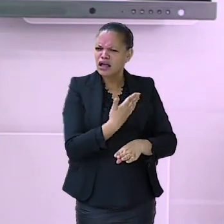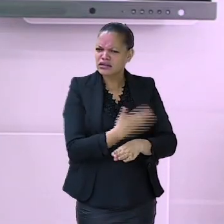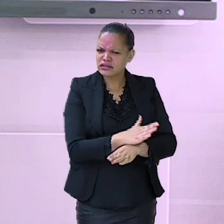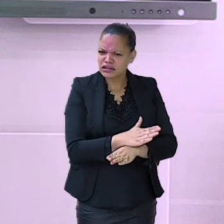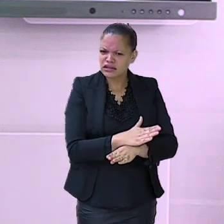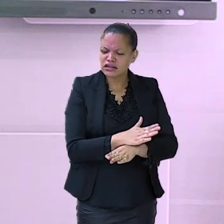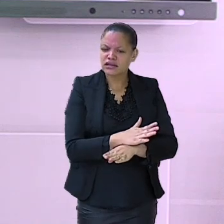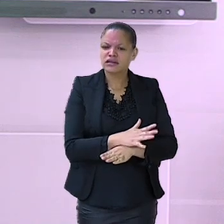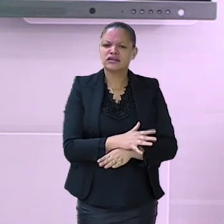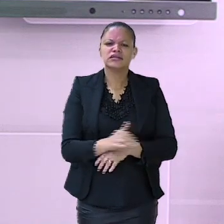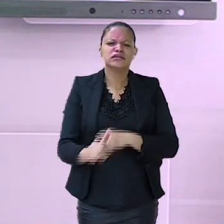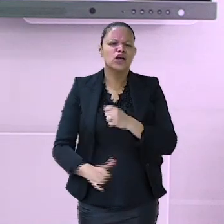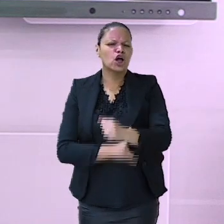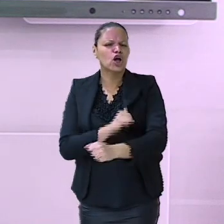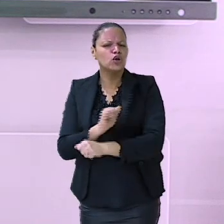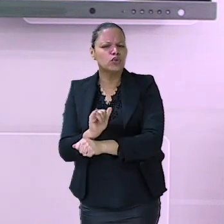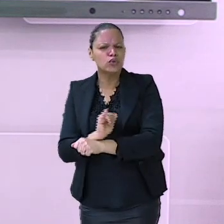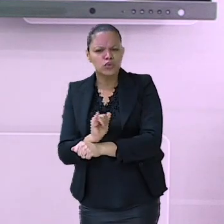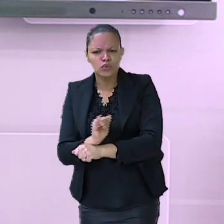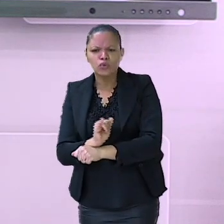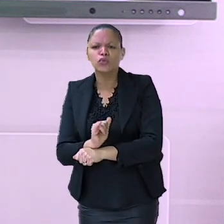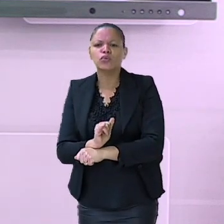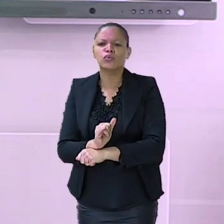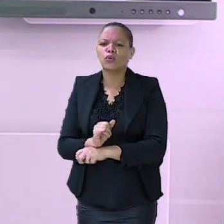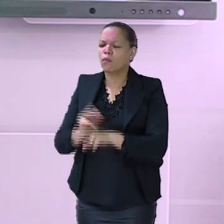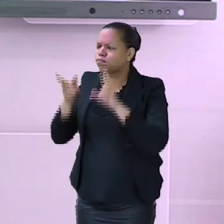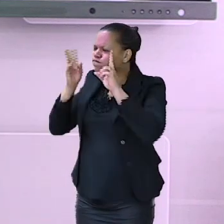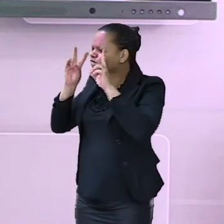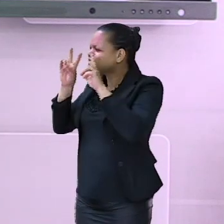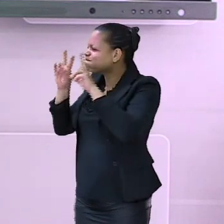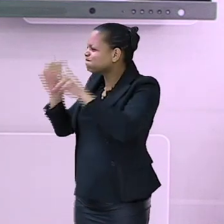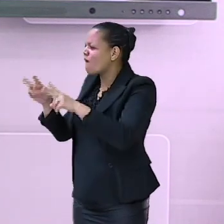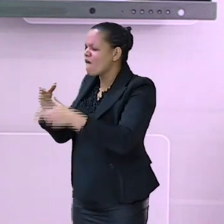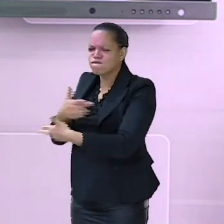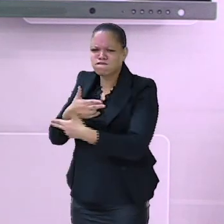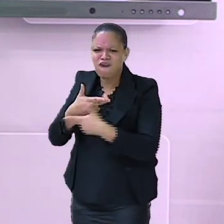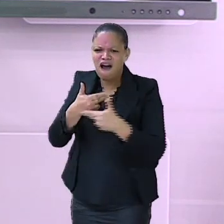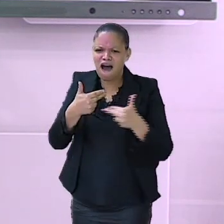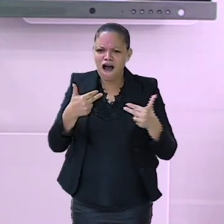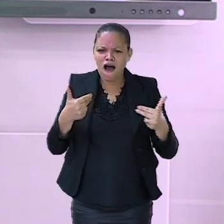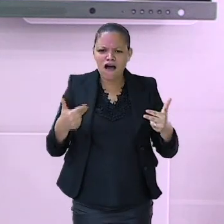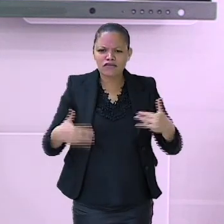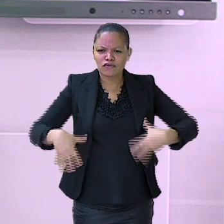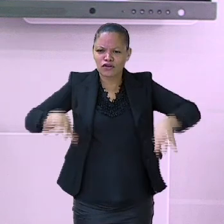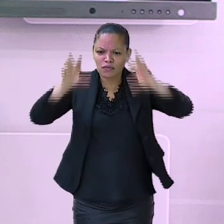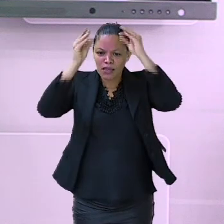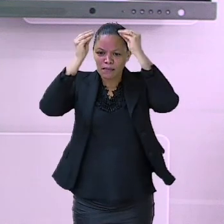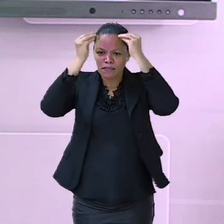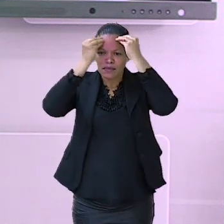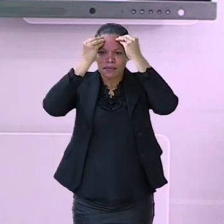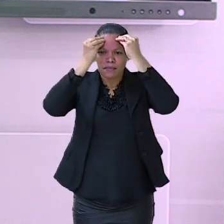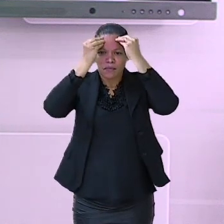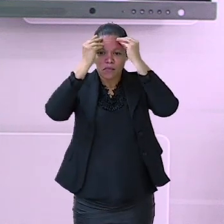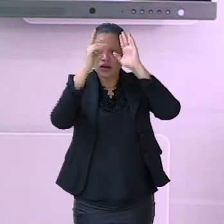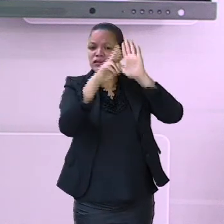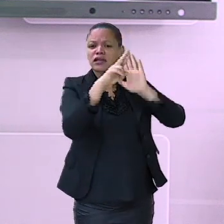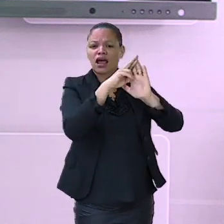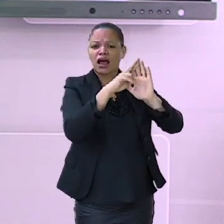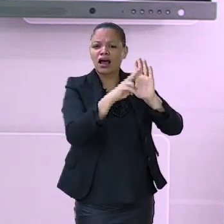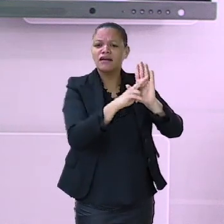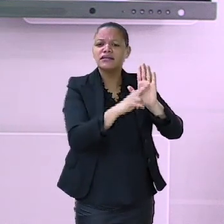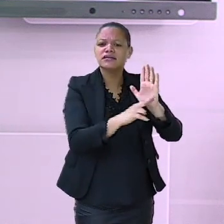consegue entrar, assistir quantas vezes forem necessárias, memorizar essas regrinhas que nós falamos hoje